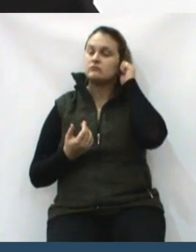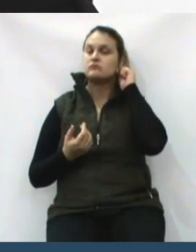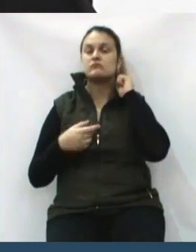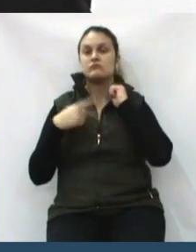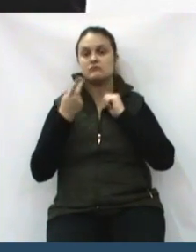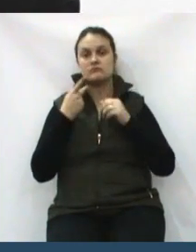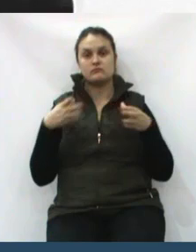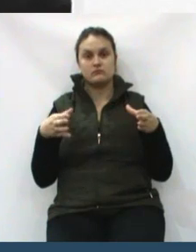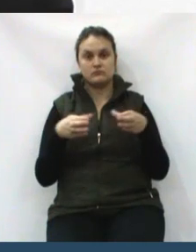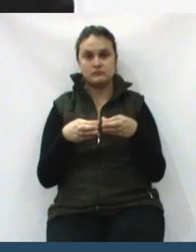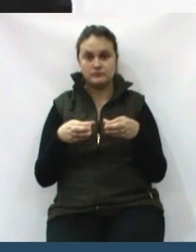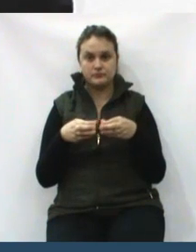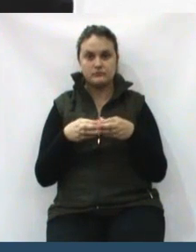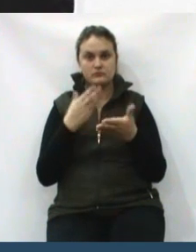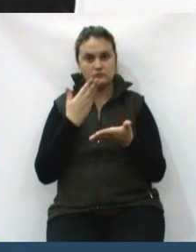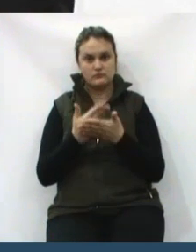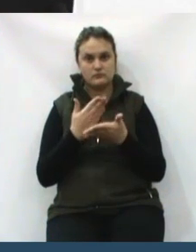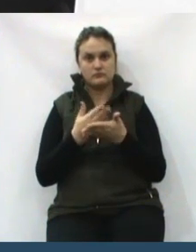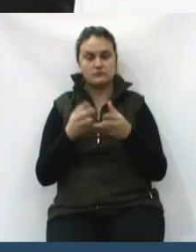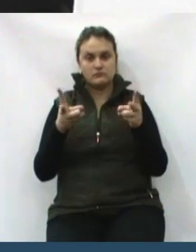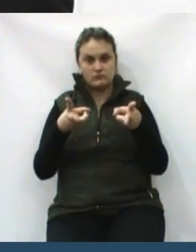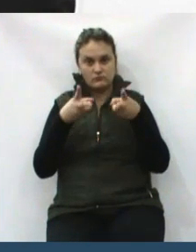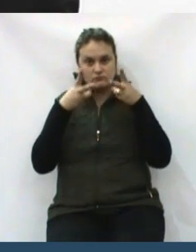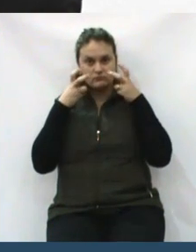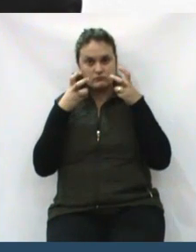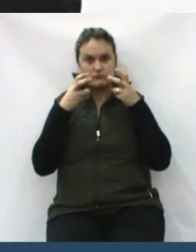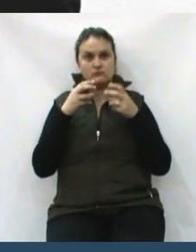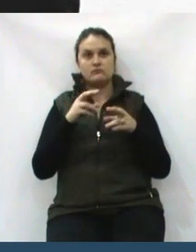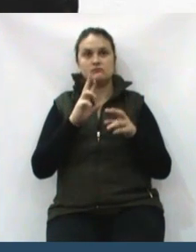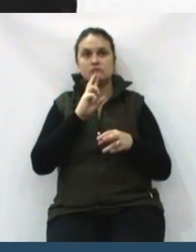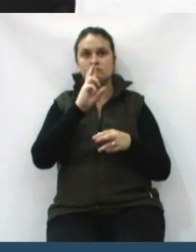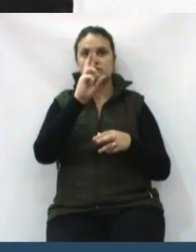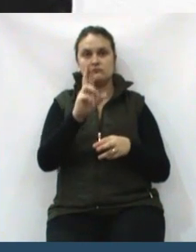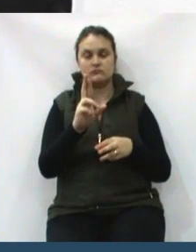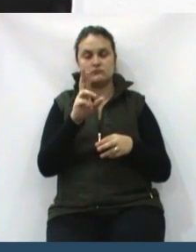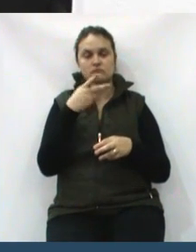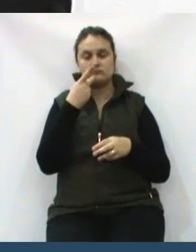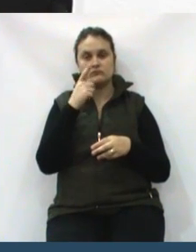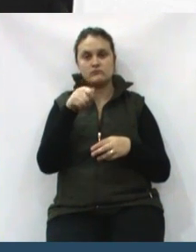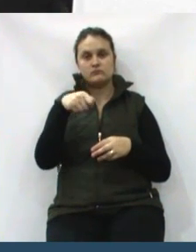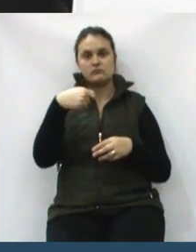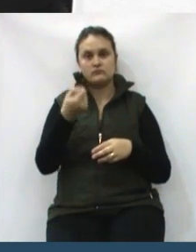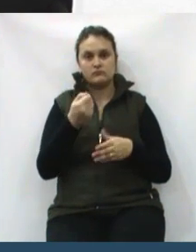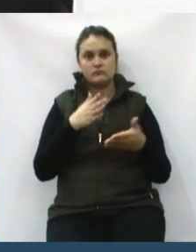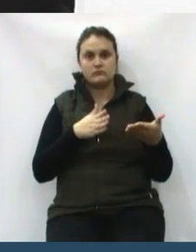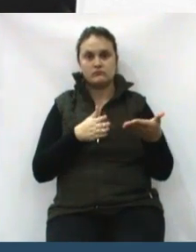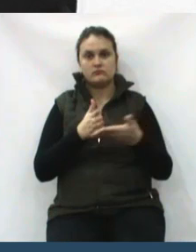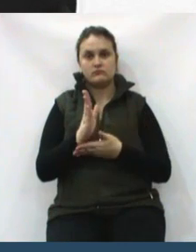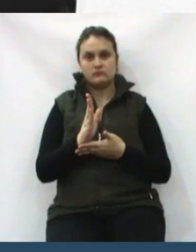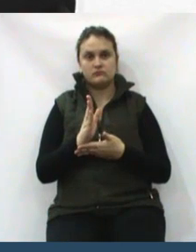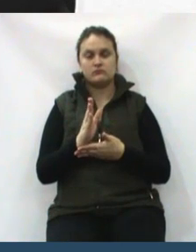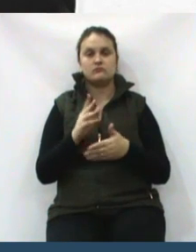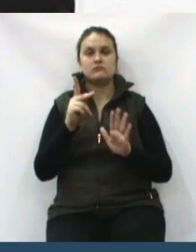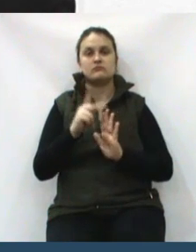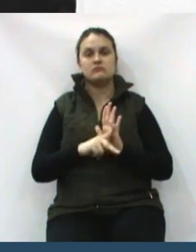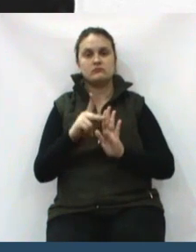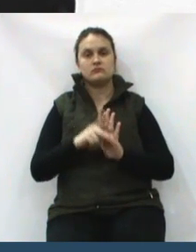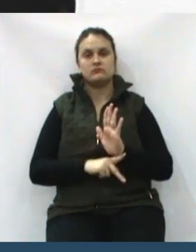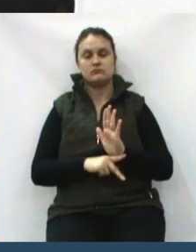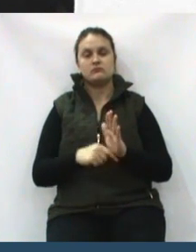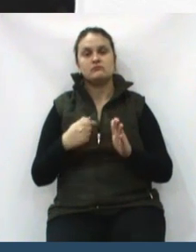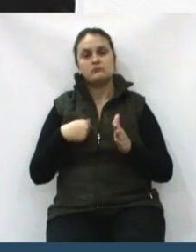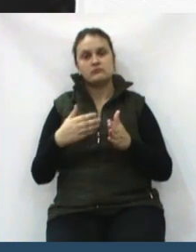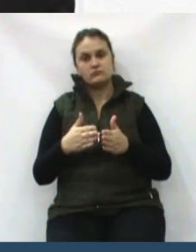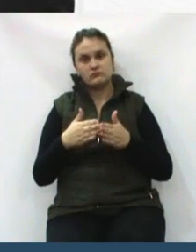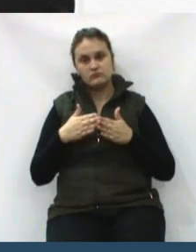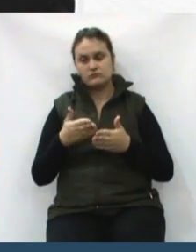a comissão fazer o seu parecer, que espero que seja pela aprovação do referente projeto, eu peço